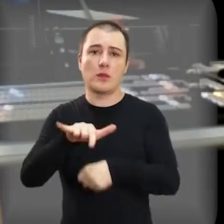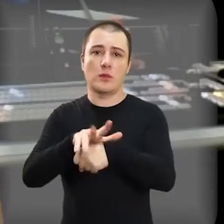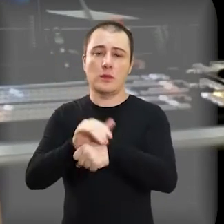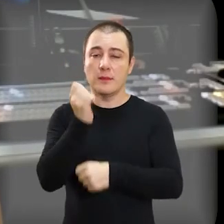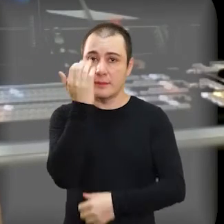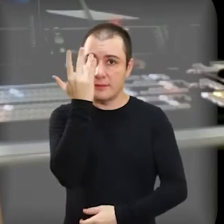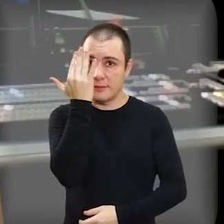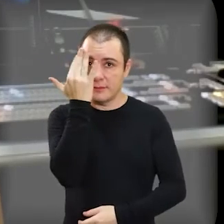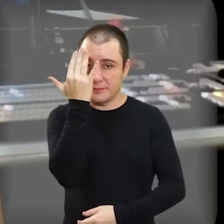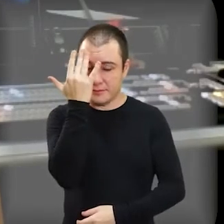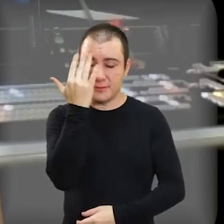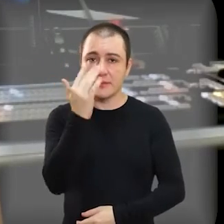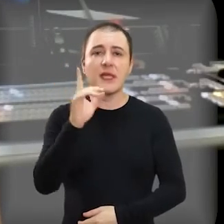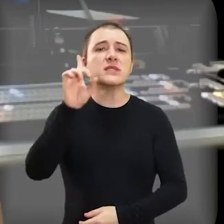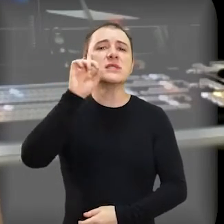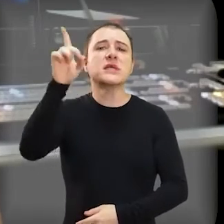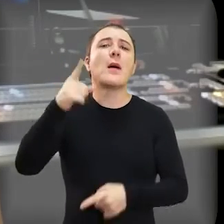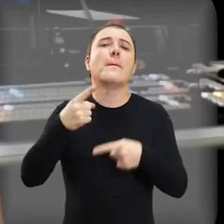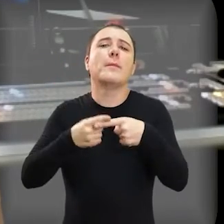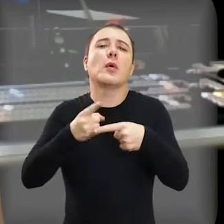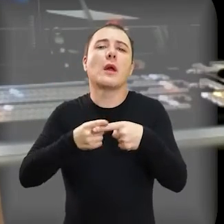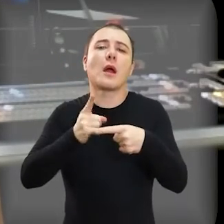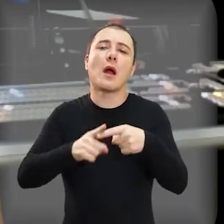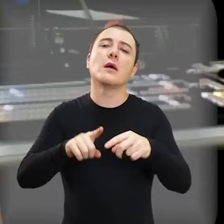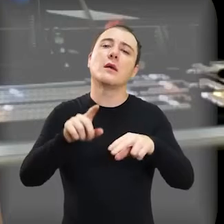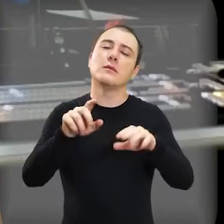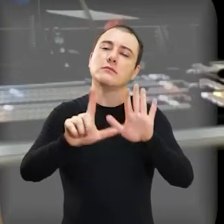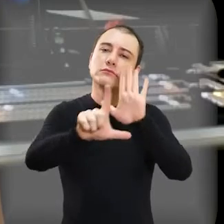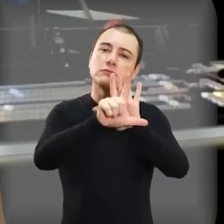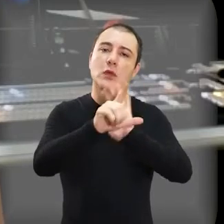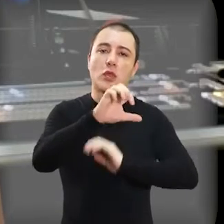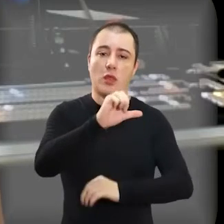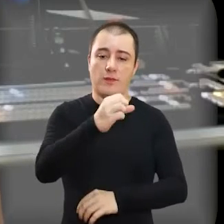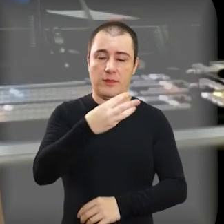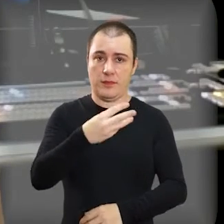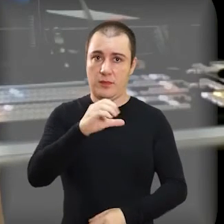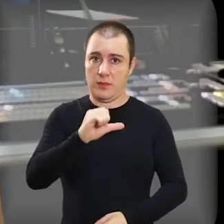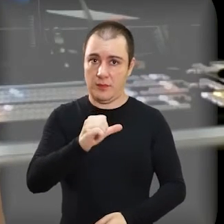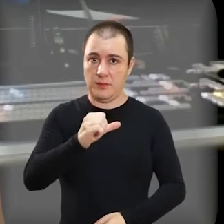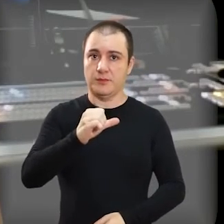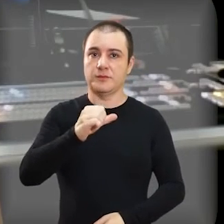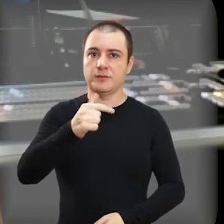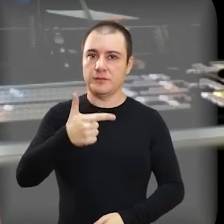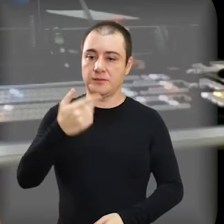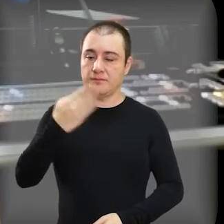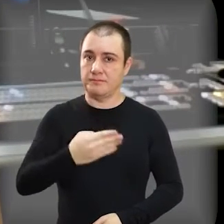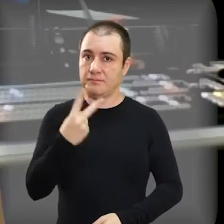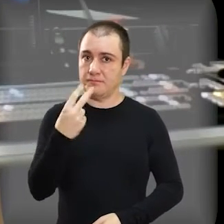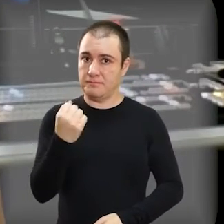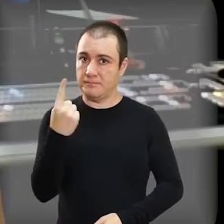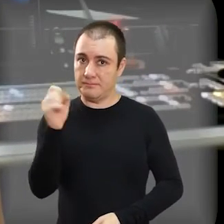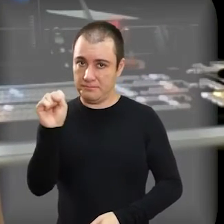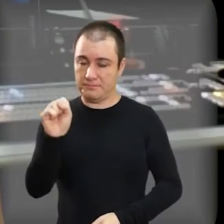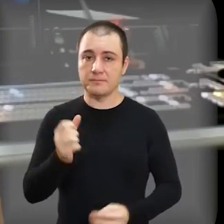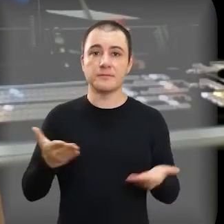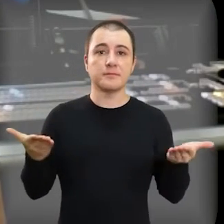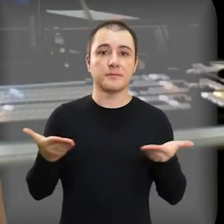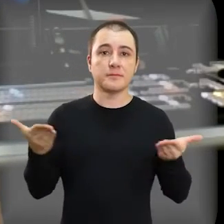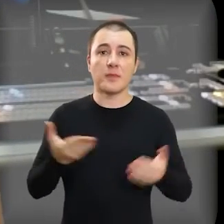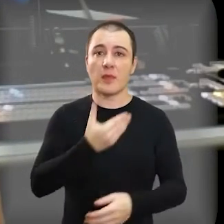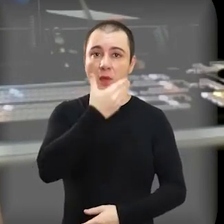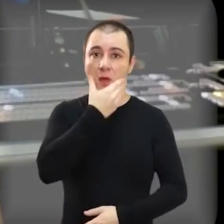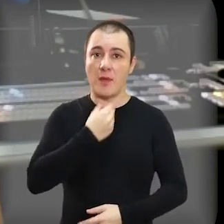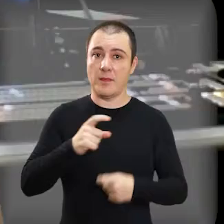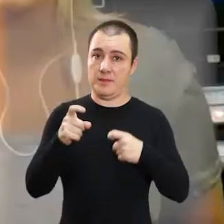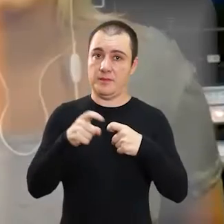ao glaucoma. A data foi instituída no município por meio da Lei 9.392 de 2018.